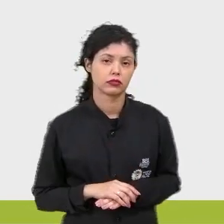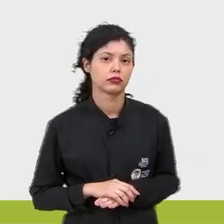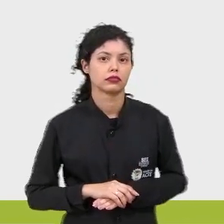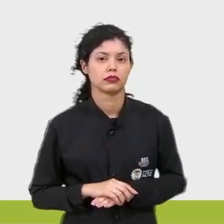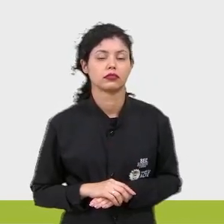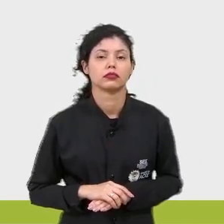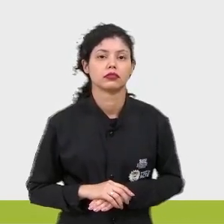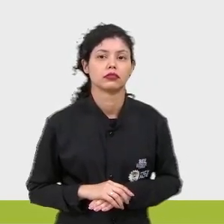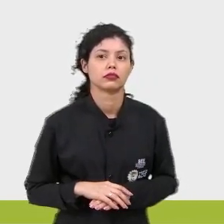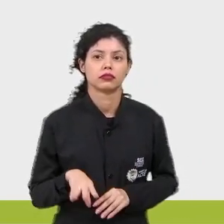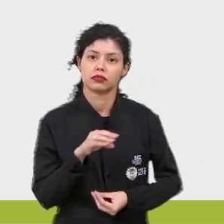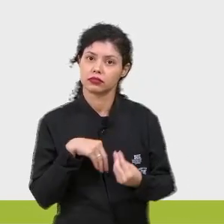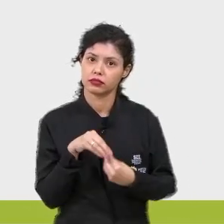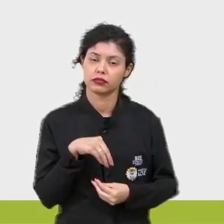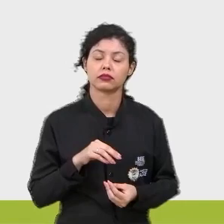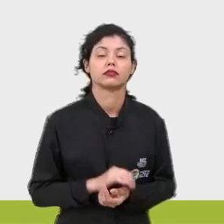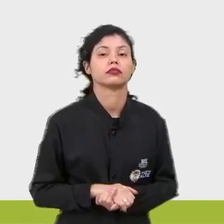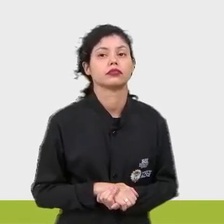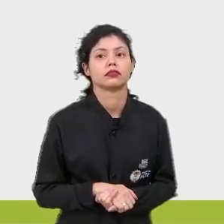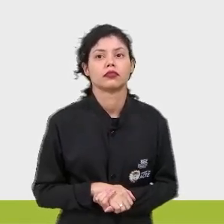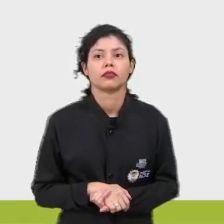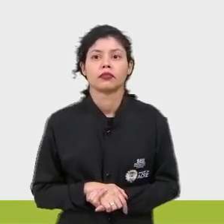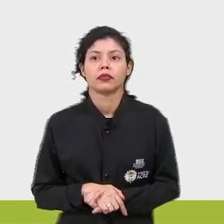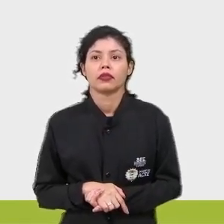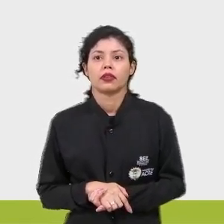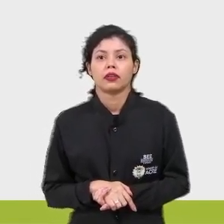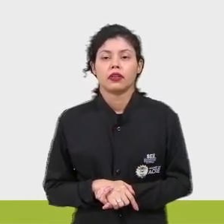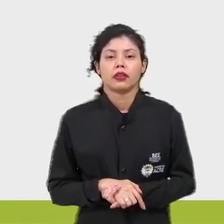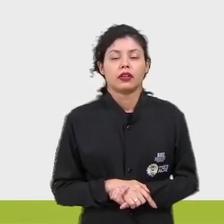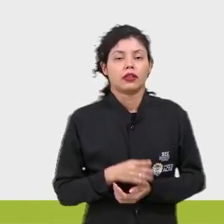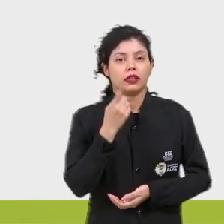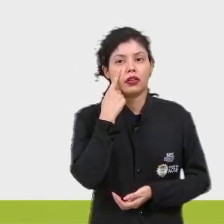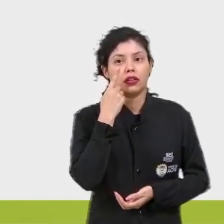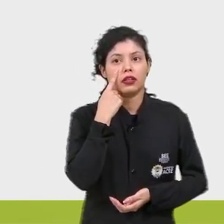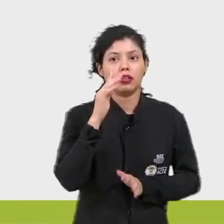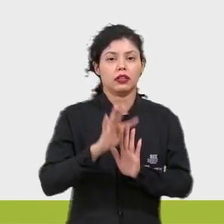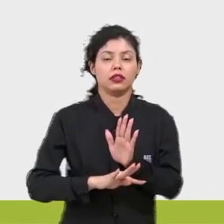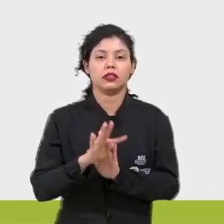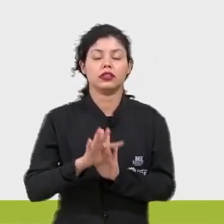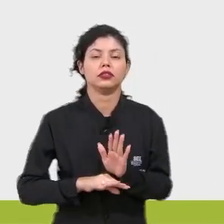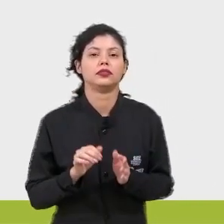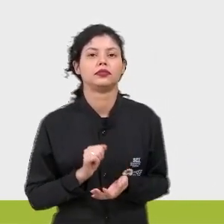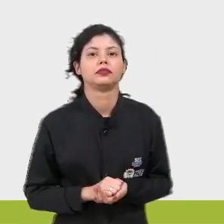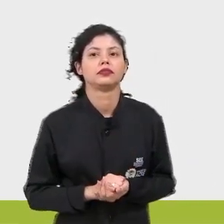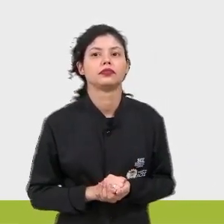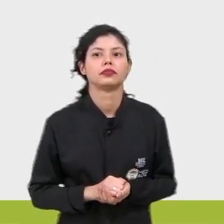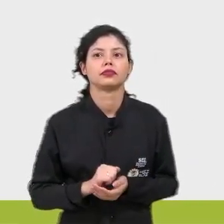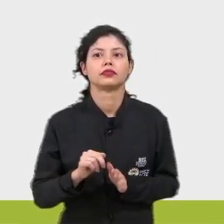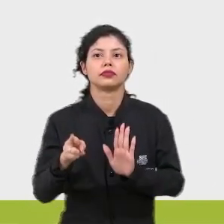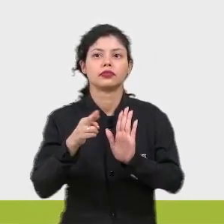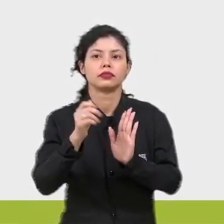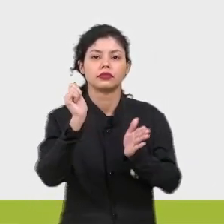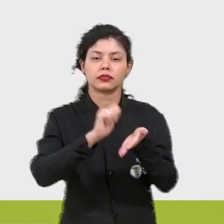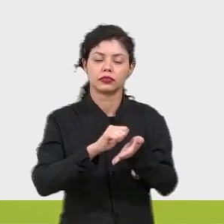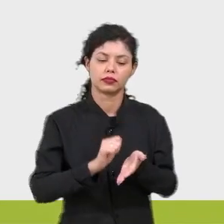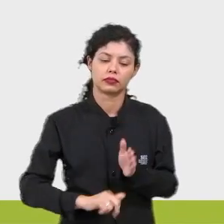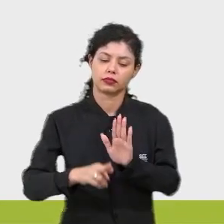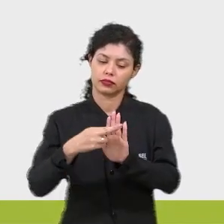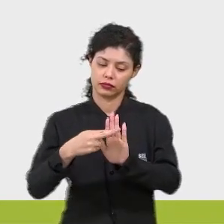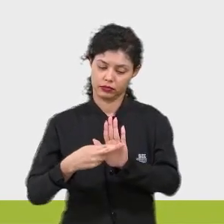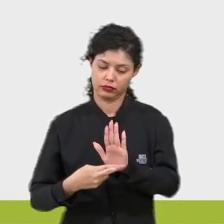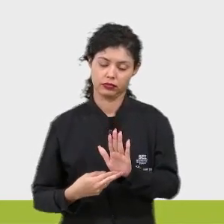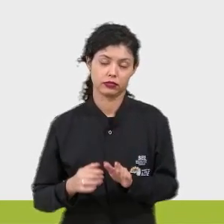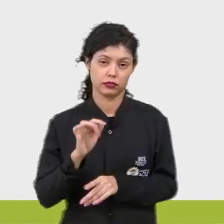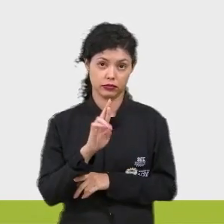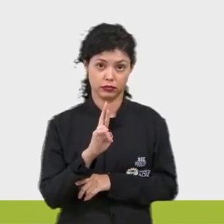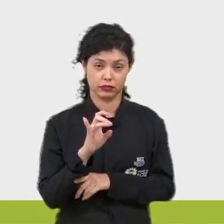pois, uma mistura, né, de gêneros aí. Vamos lá dar uma olhada aí no texto. Receita. Professor, mais